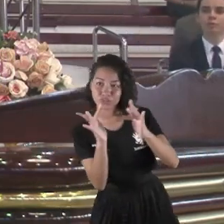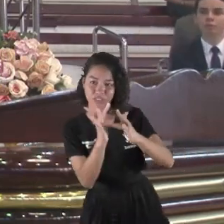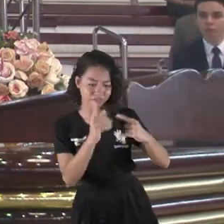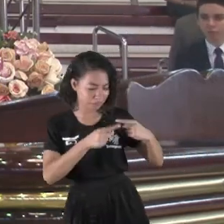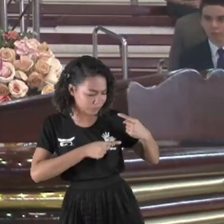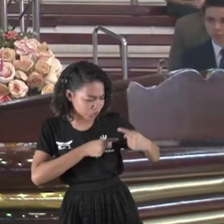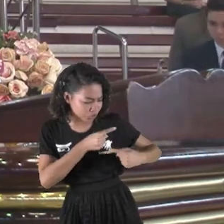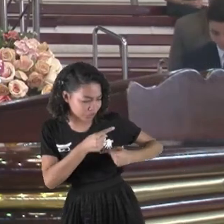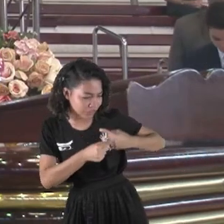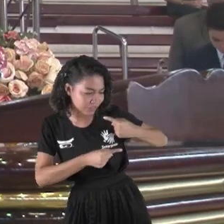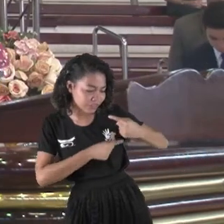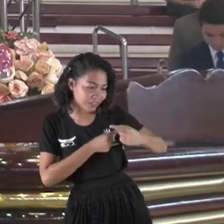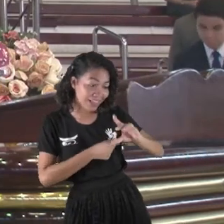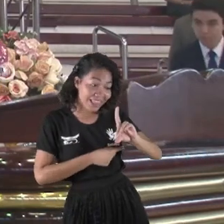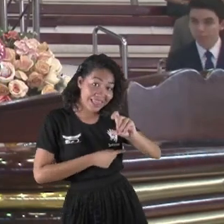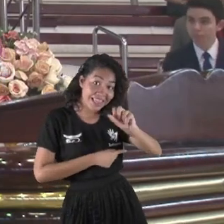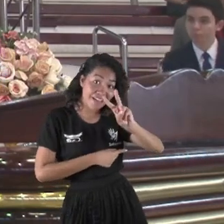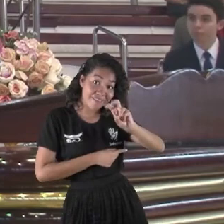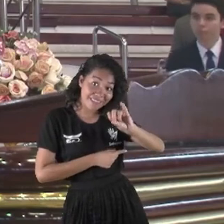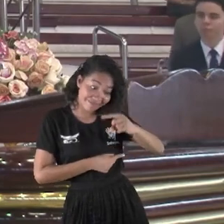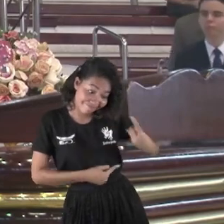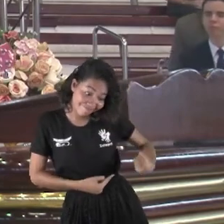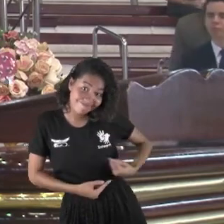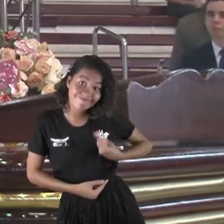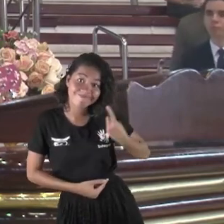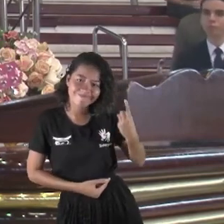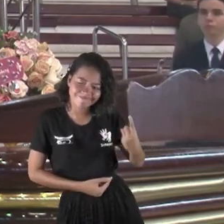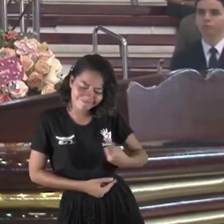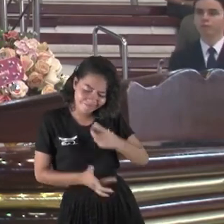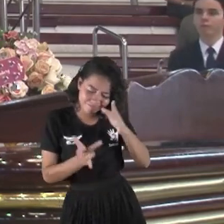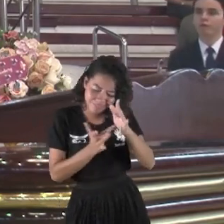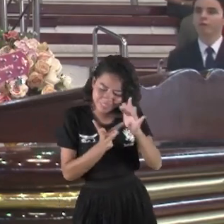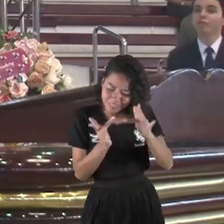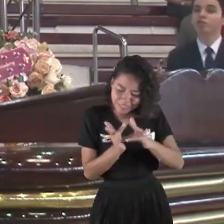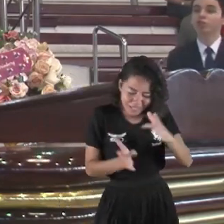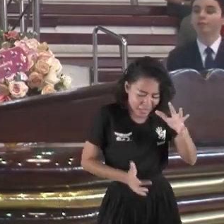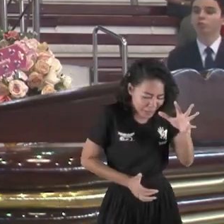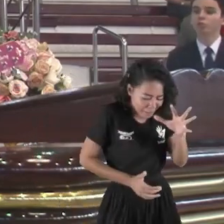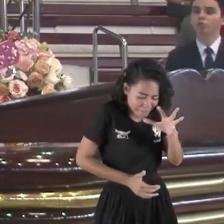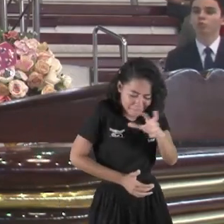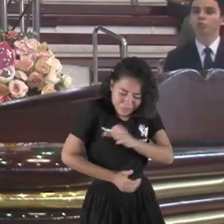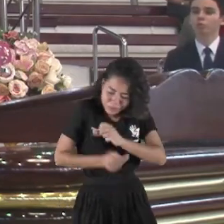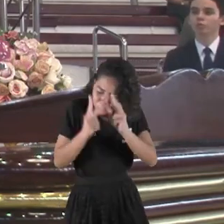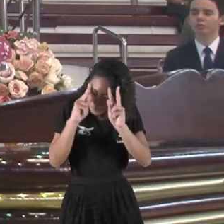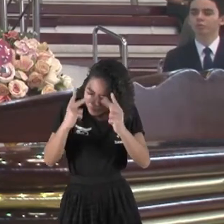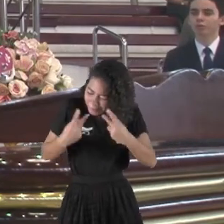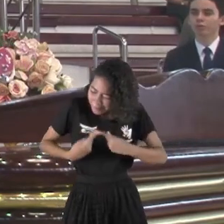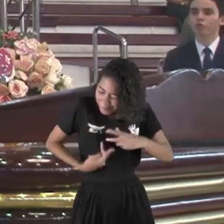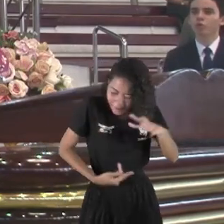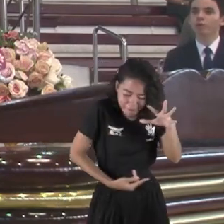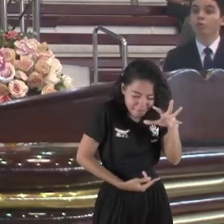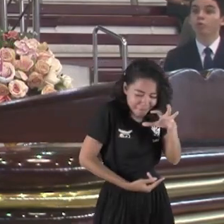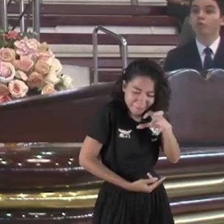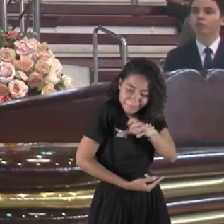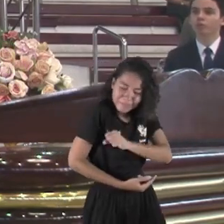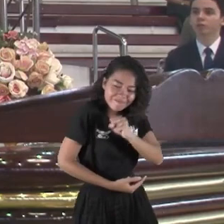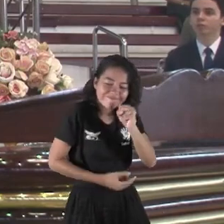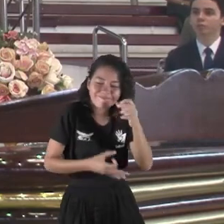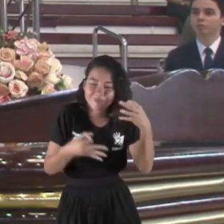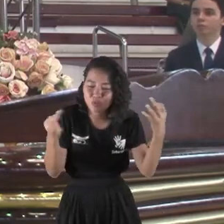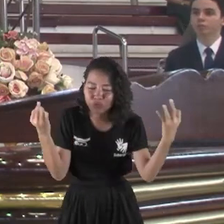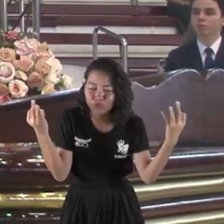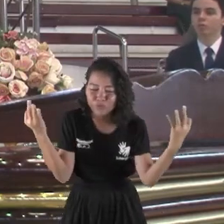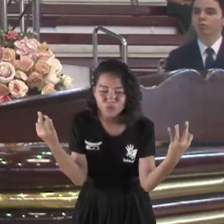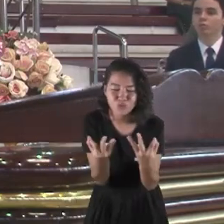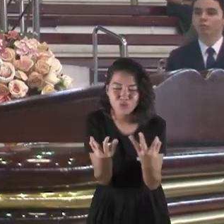de Davi, o homem mais notável, ele ama a